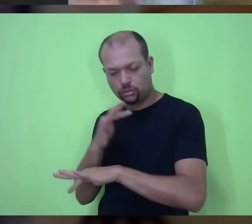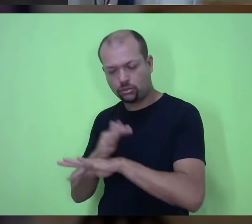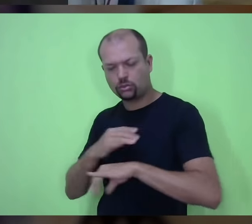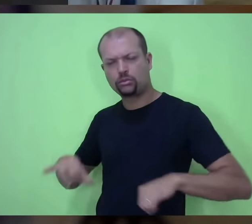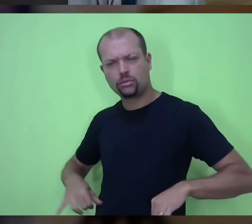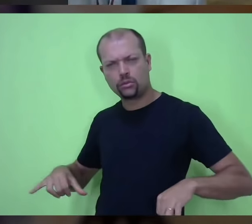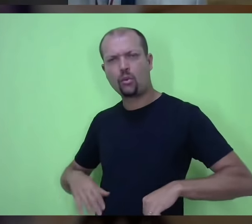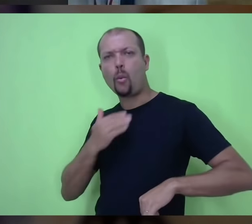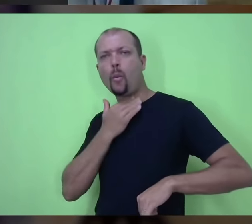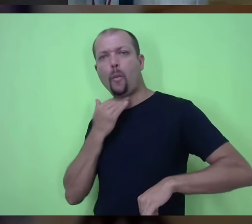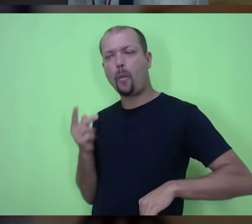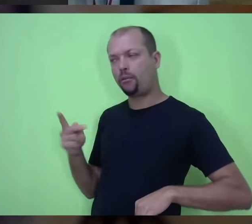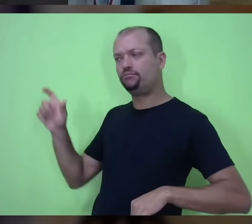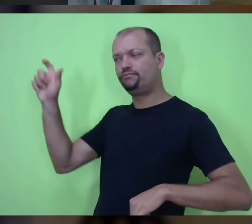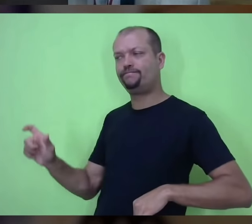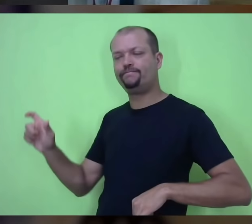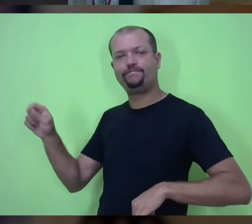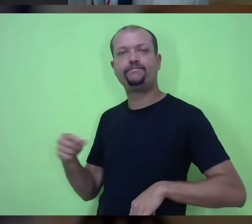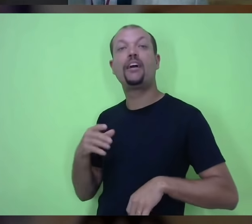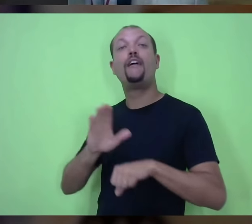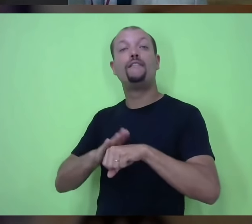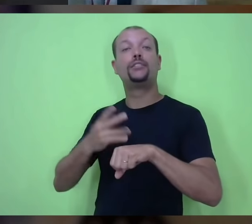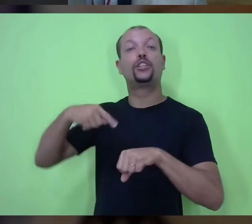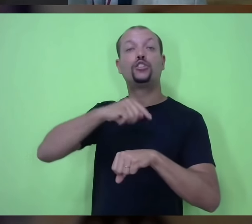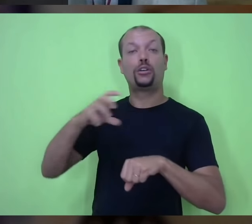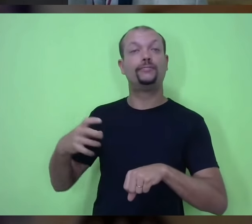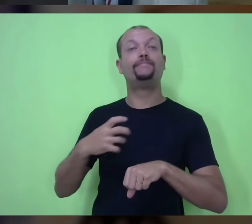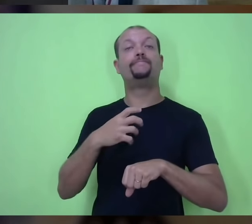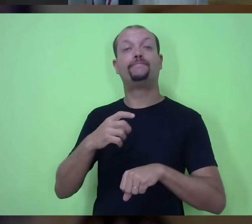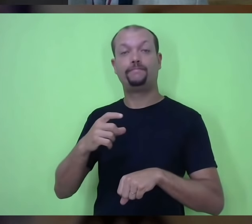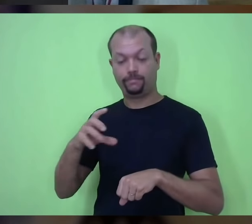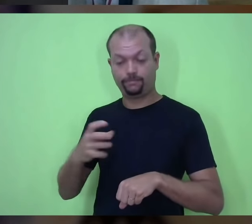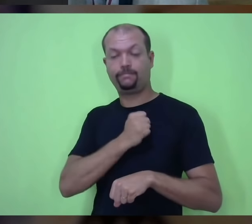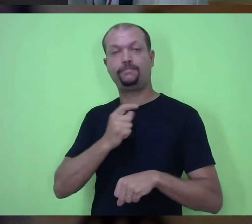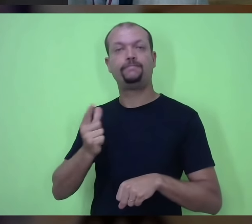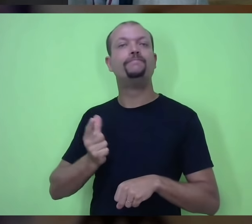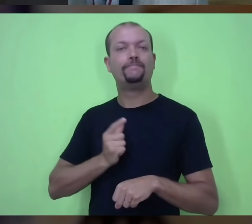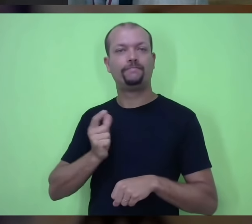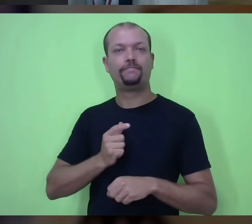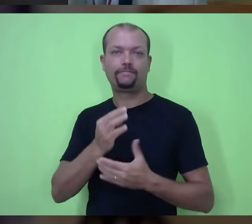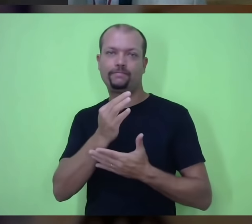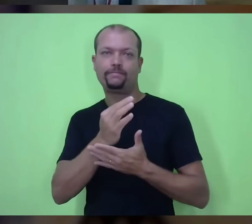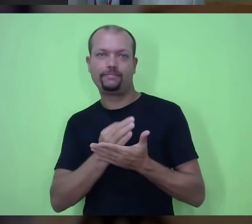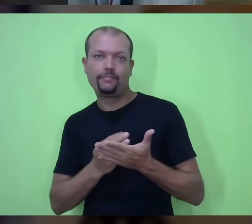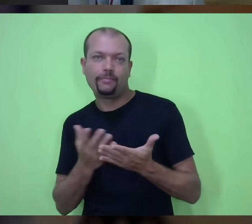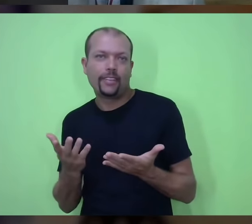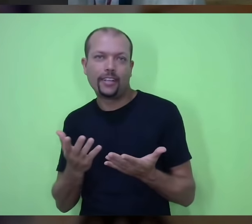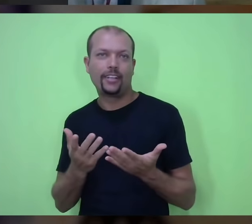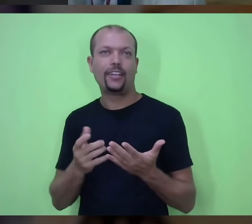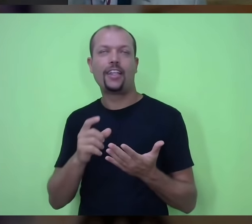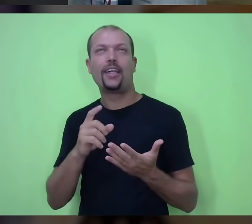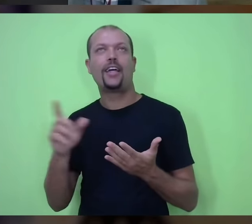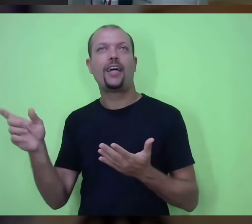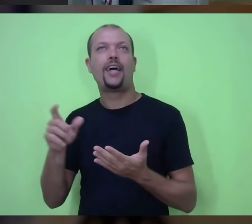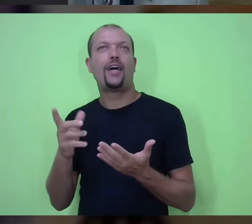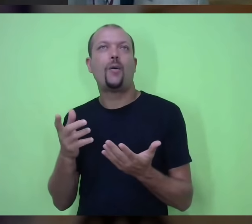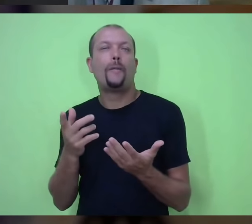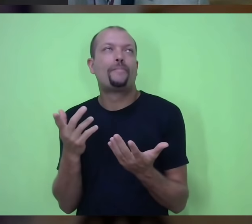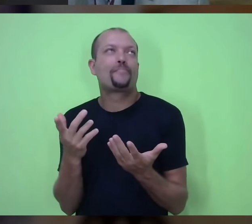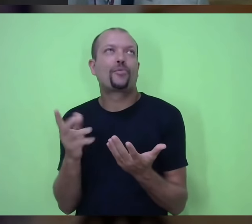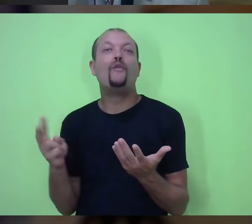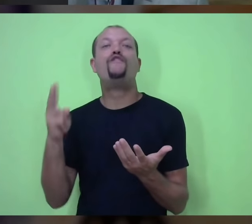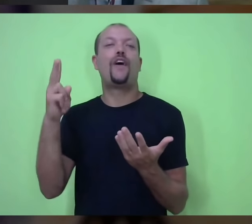verdade, a sua morte que permite que ele seja o resgatador, que é um preço que não é pago ou não é